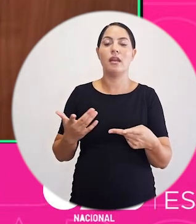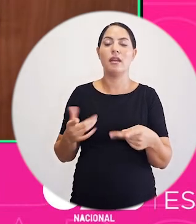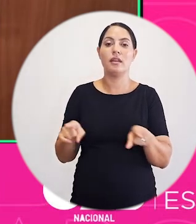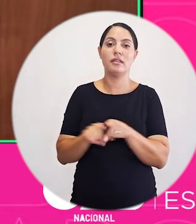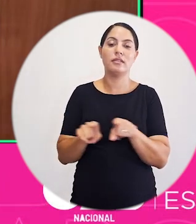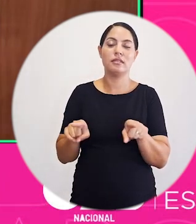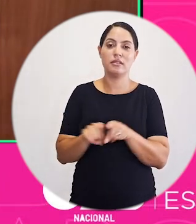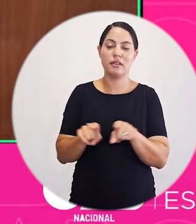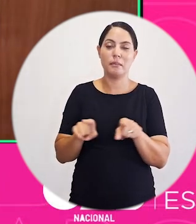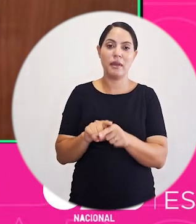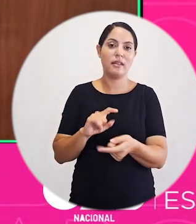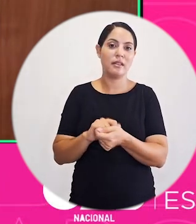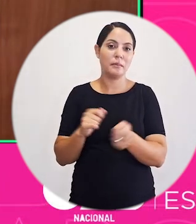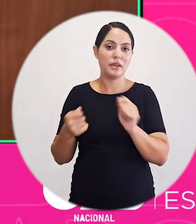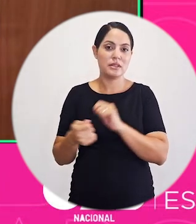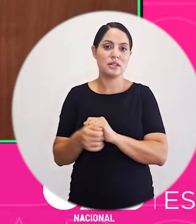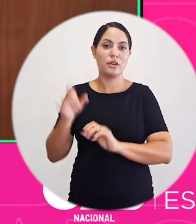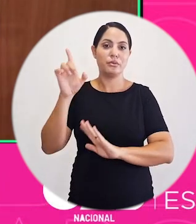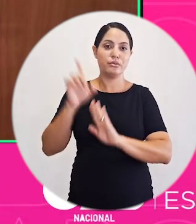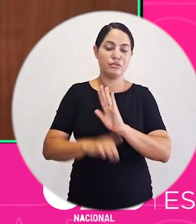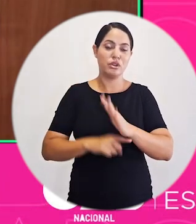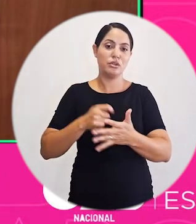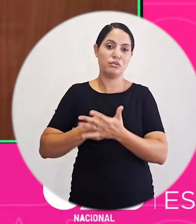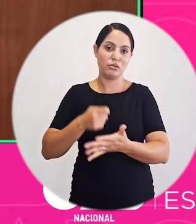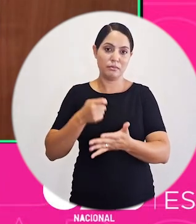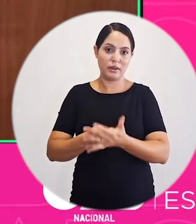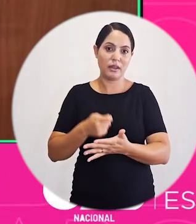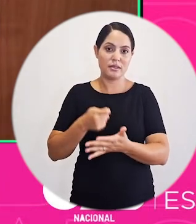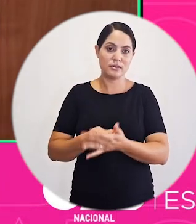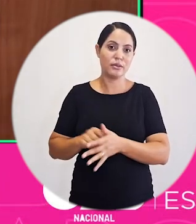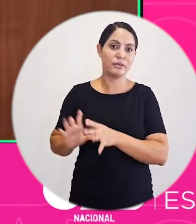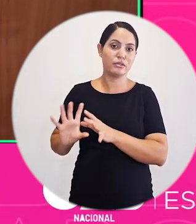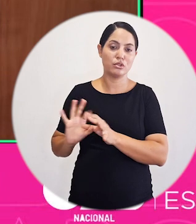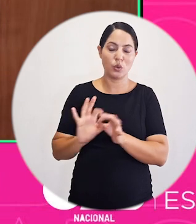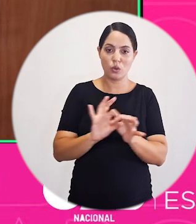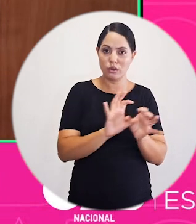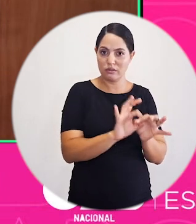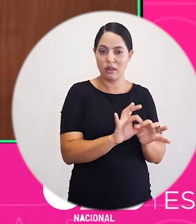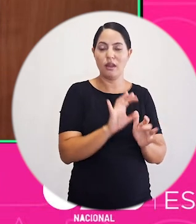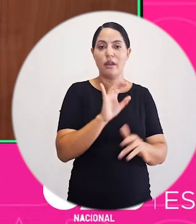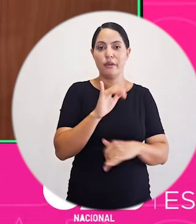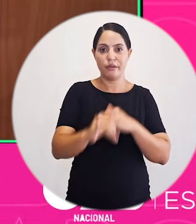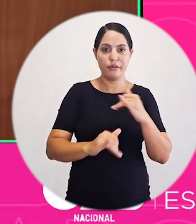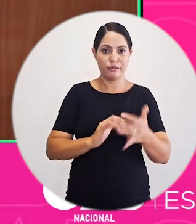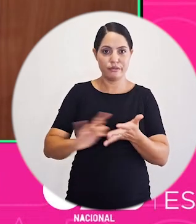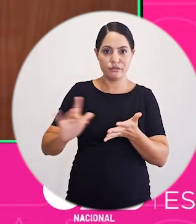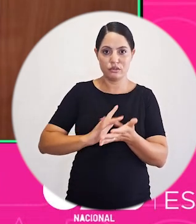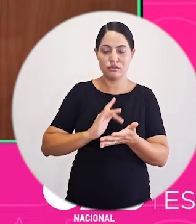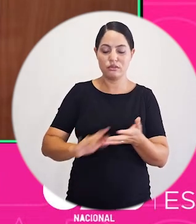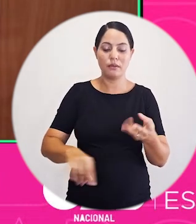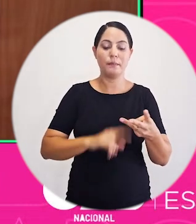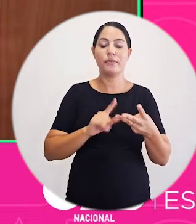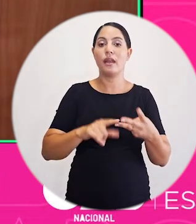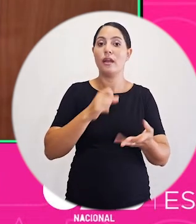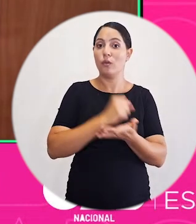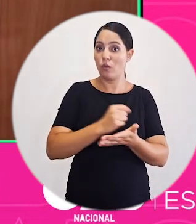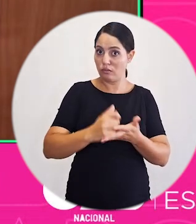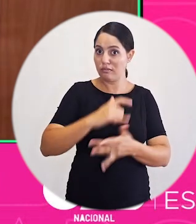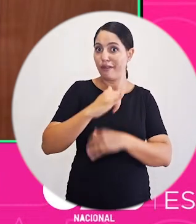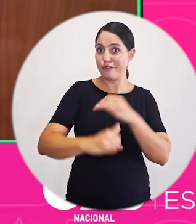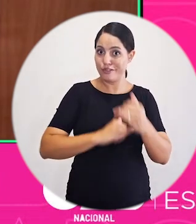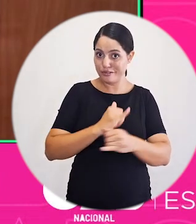gente tem repercussões ou adaptações no direito de obrigações decorrente do meio digital. A gente